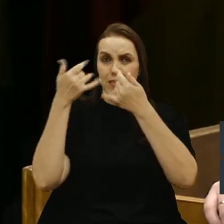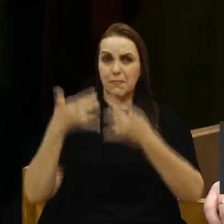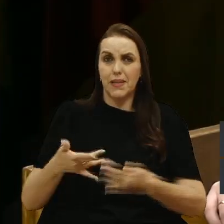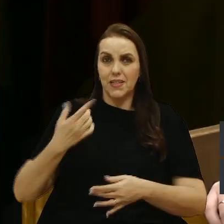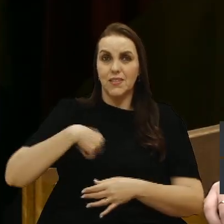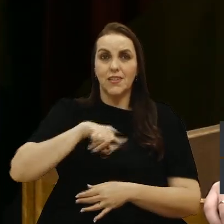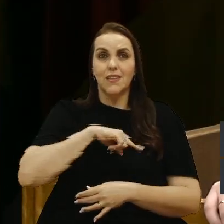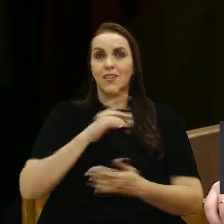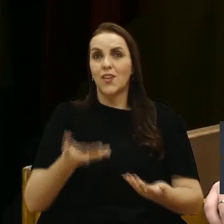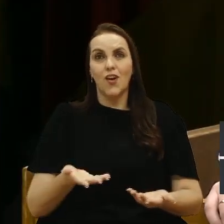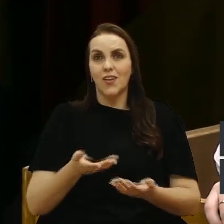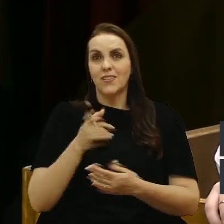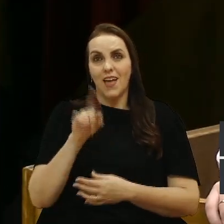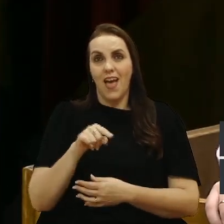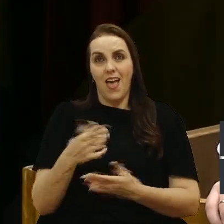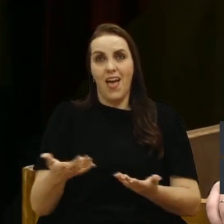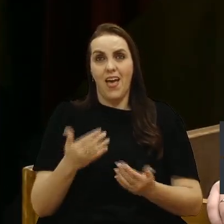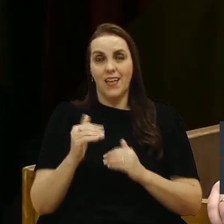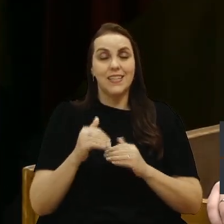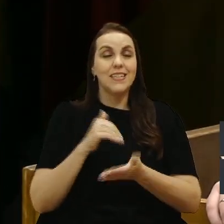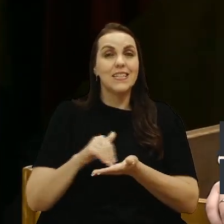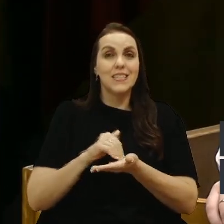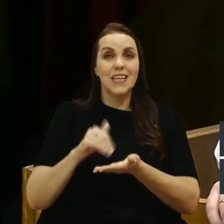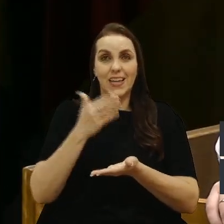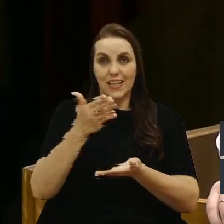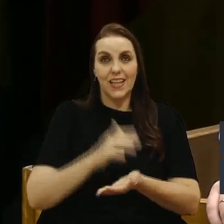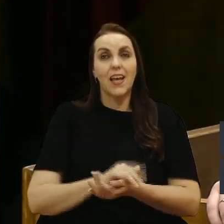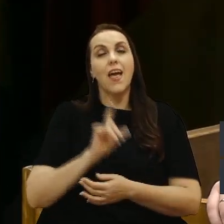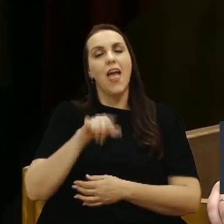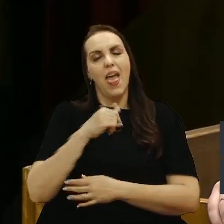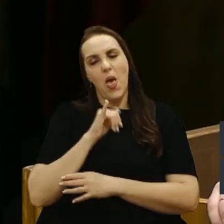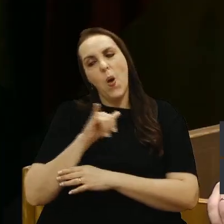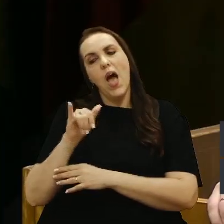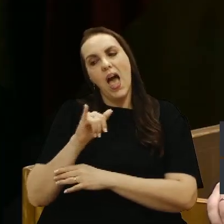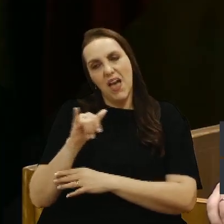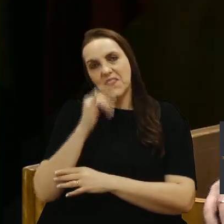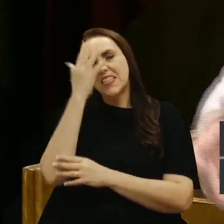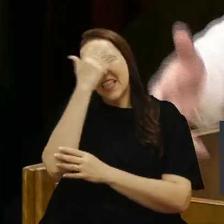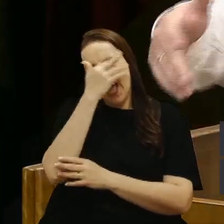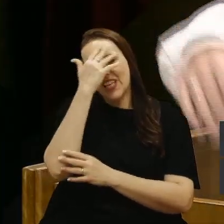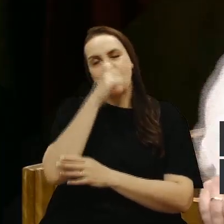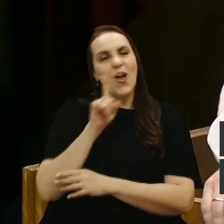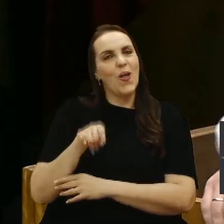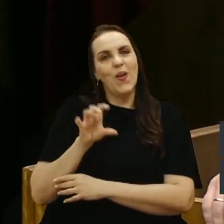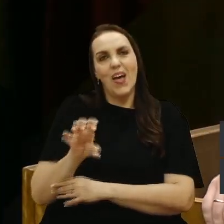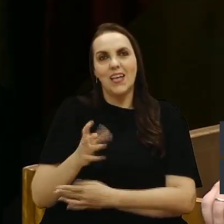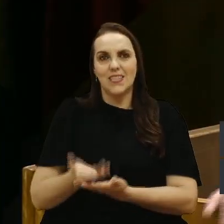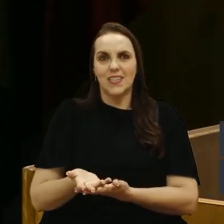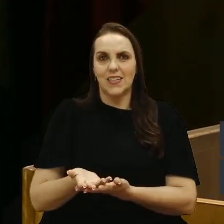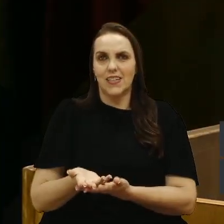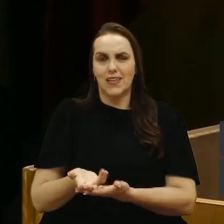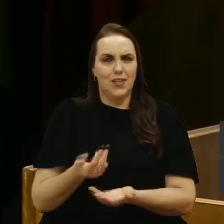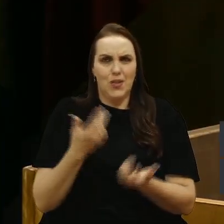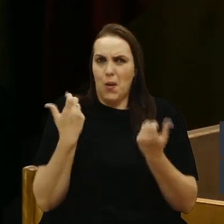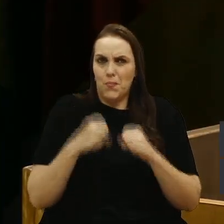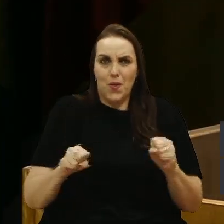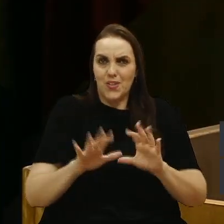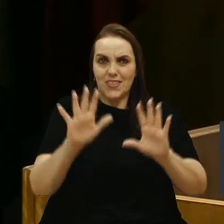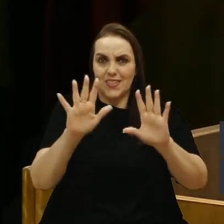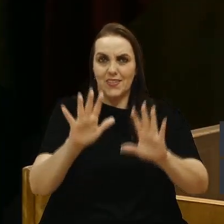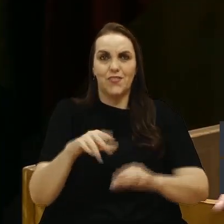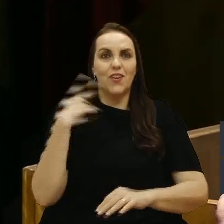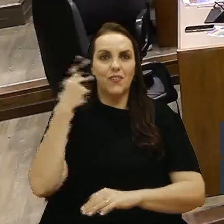carreira. E quando eu vou conversar com o secretário, eu avisei o seu Adiló que não era bem assim. Não é possível, tchê. Vereadora